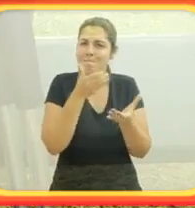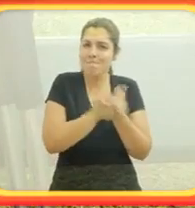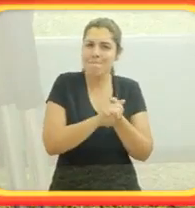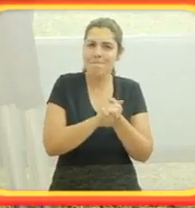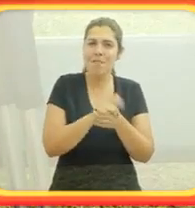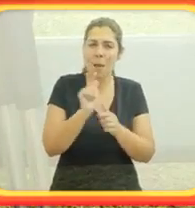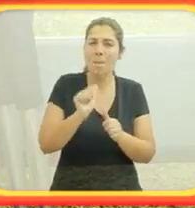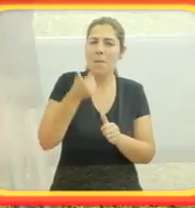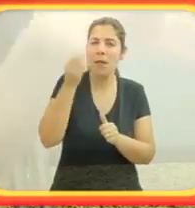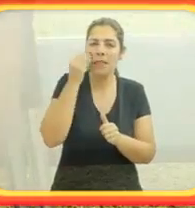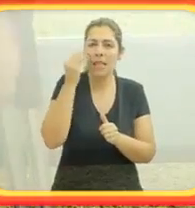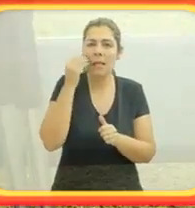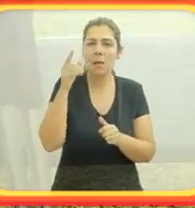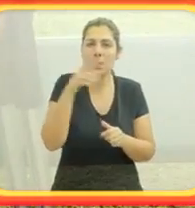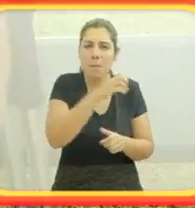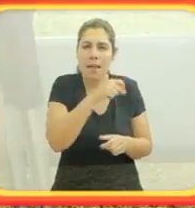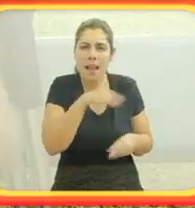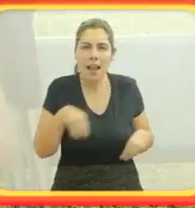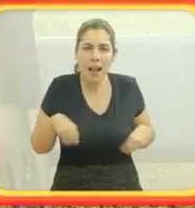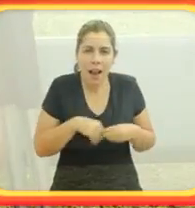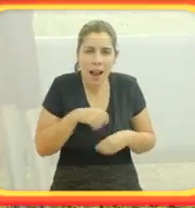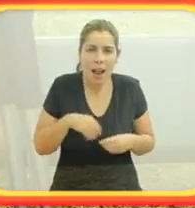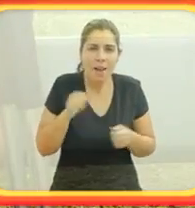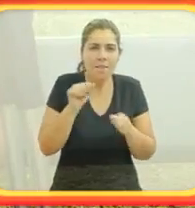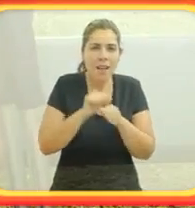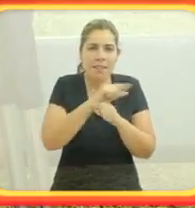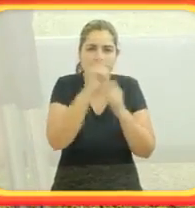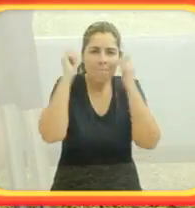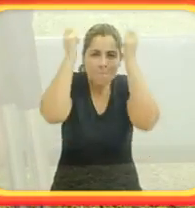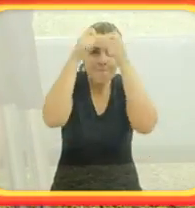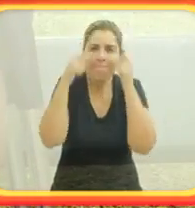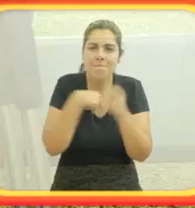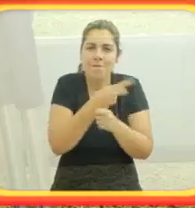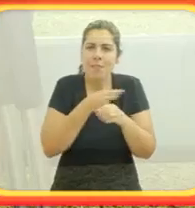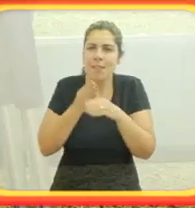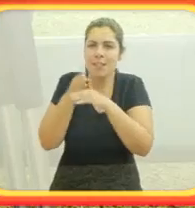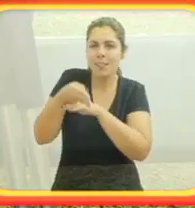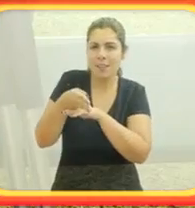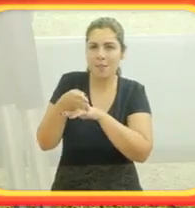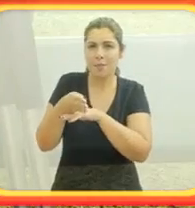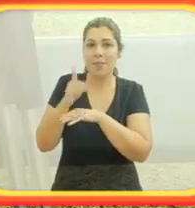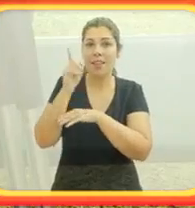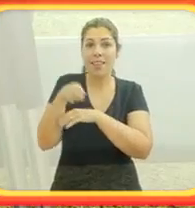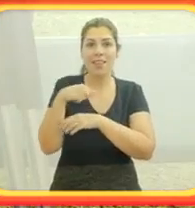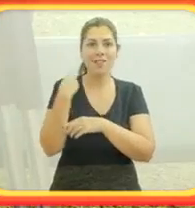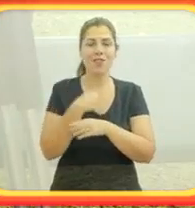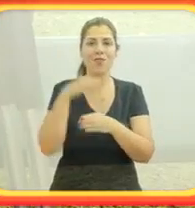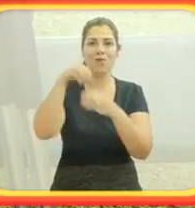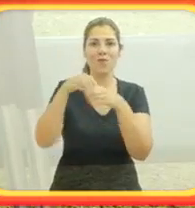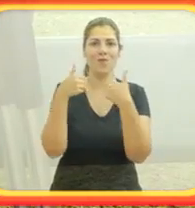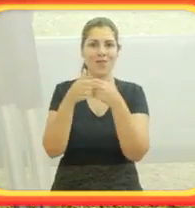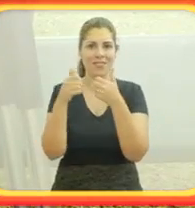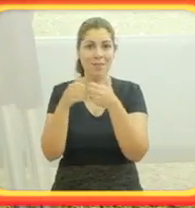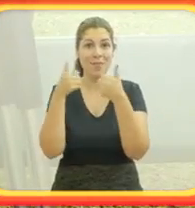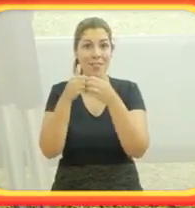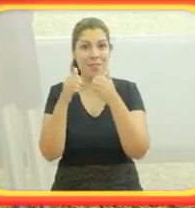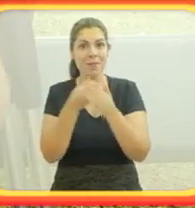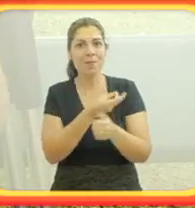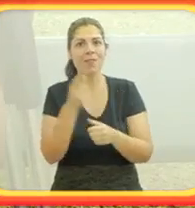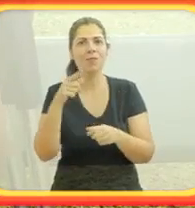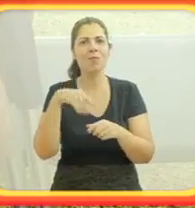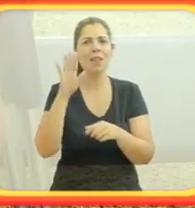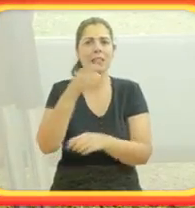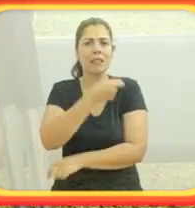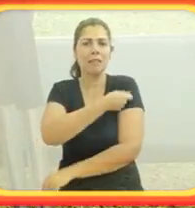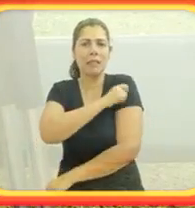melhor. E pega essa canga e faz véu e vamos entrar. E aí a gente foi de ônibus. E